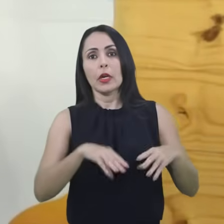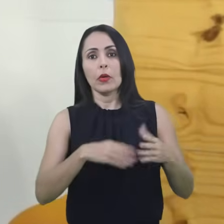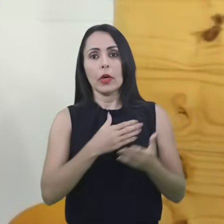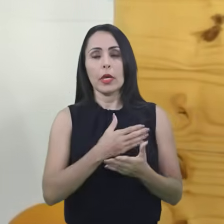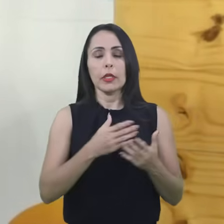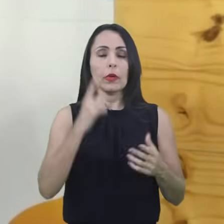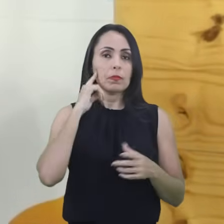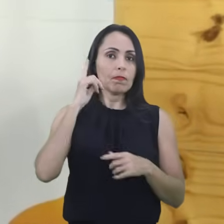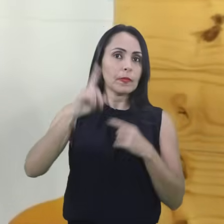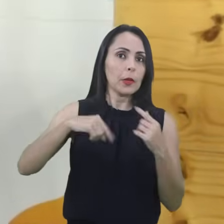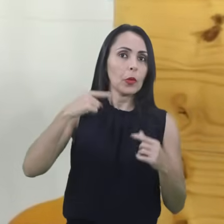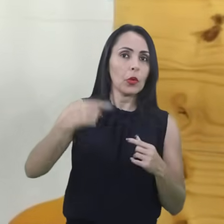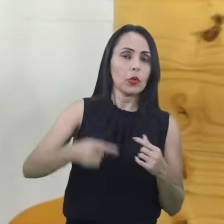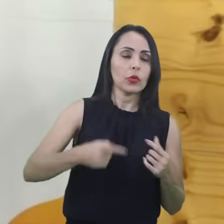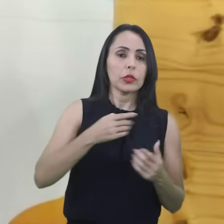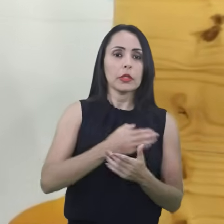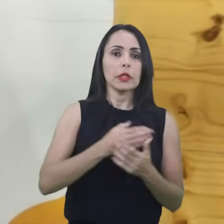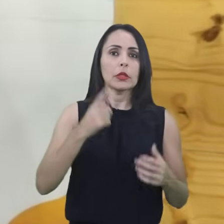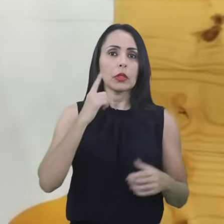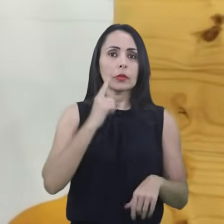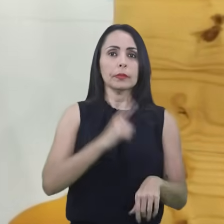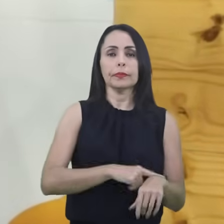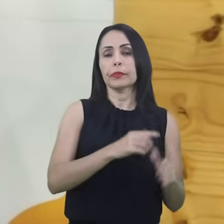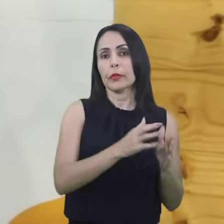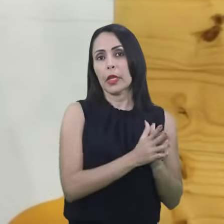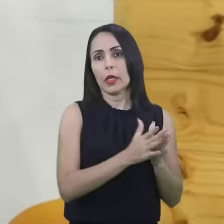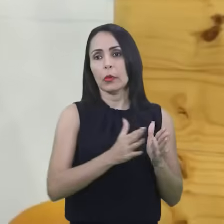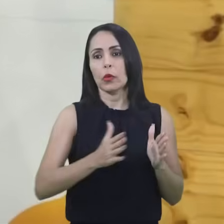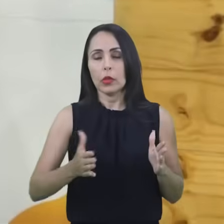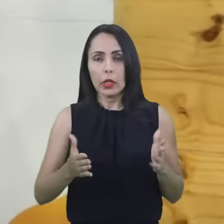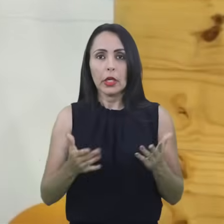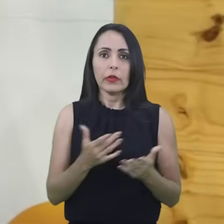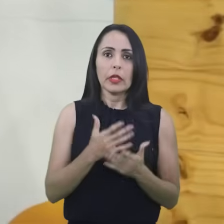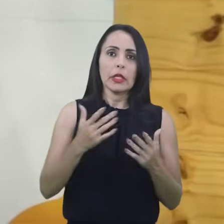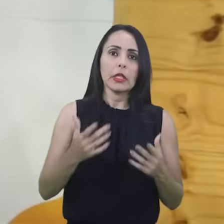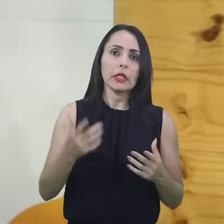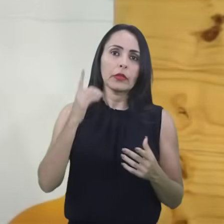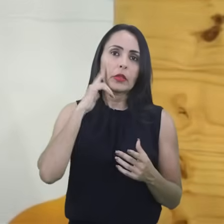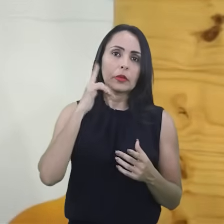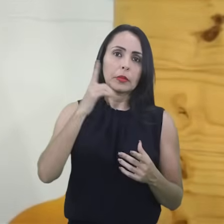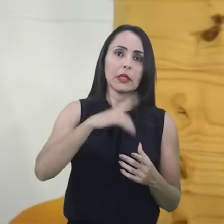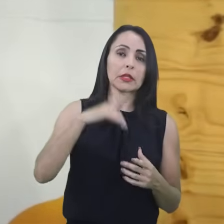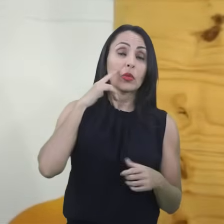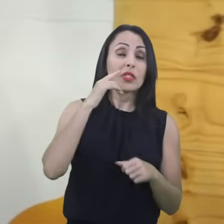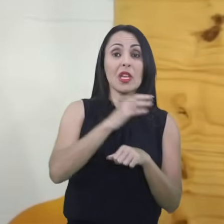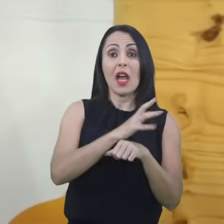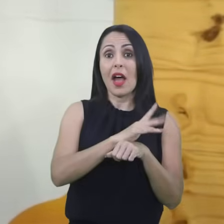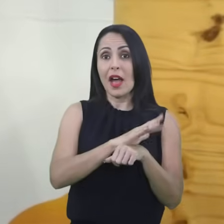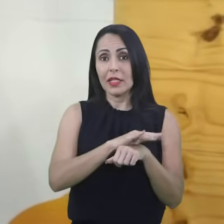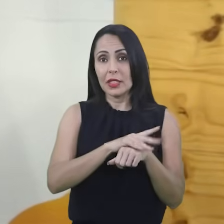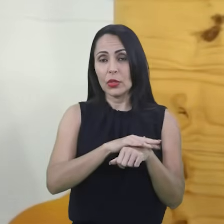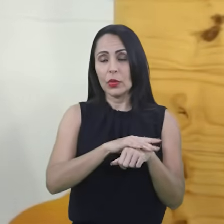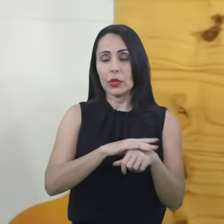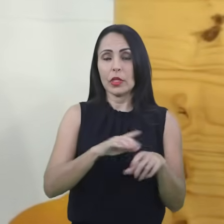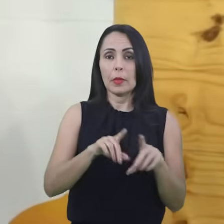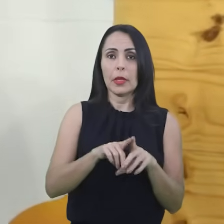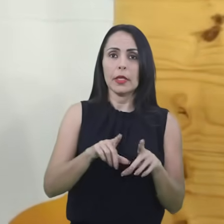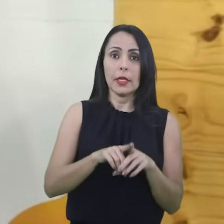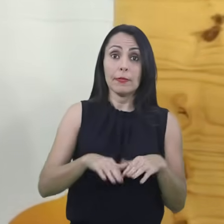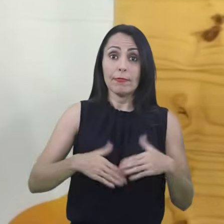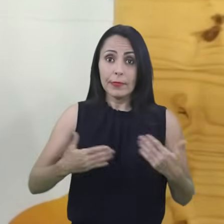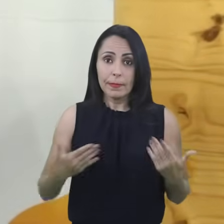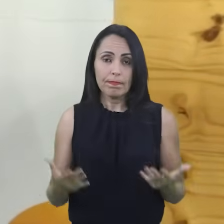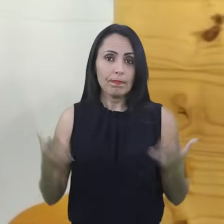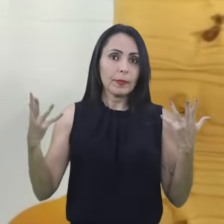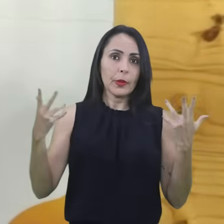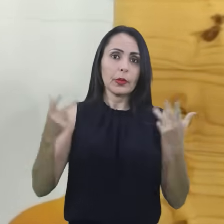vão, após um determinado tempo, né, gerar aí a formação de ácidos, né, e placa, tártaro, enfim,